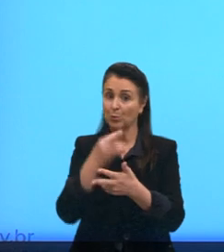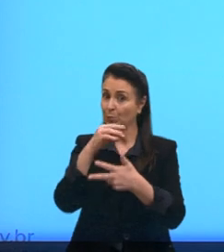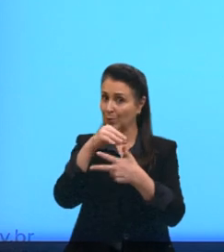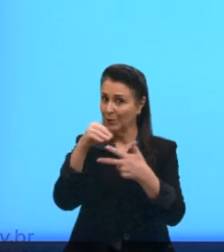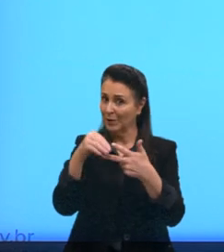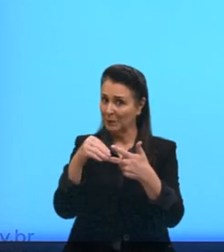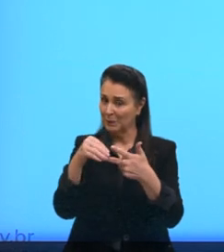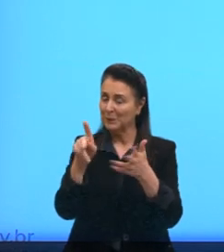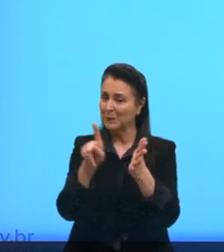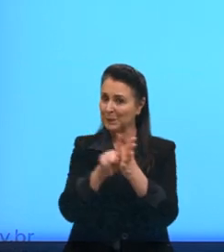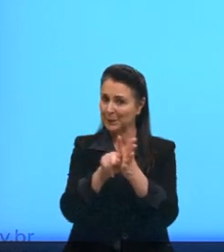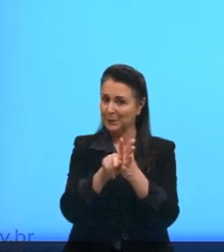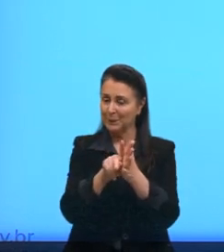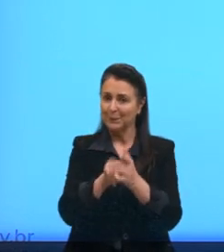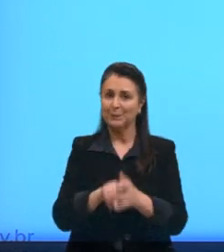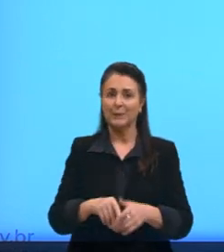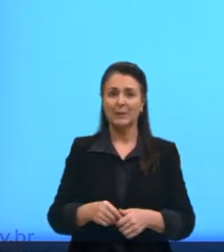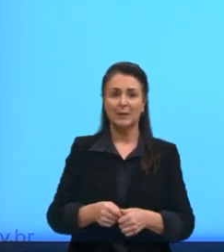Então